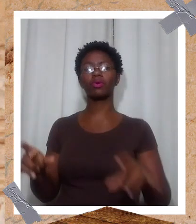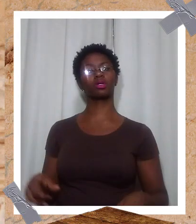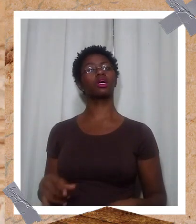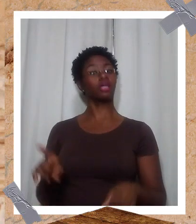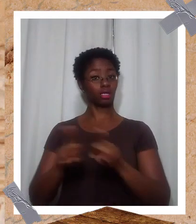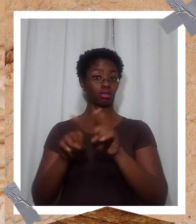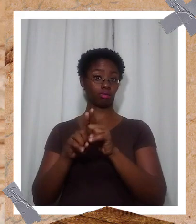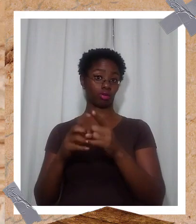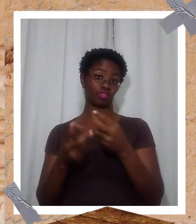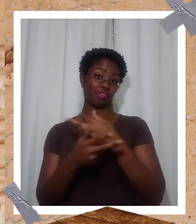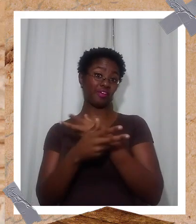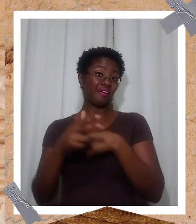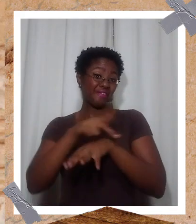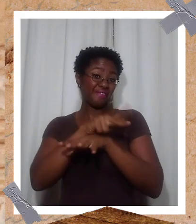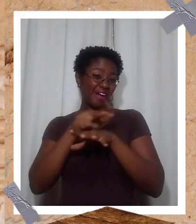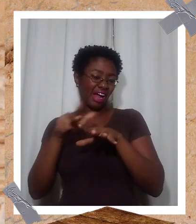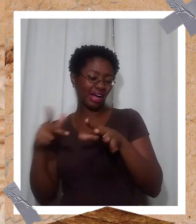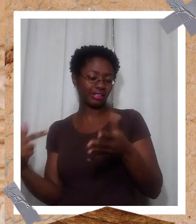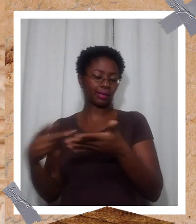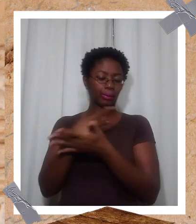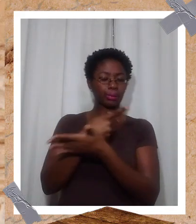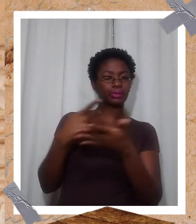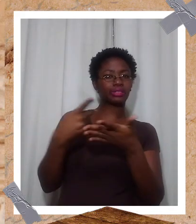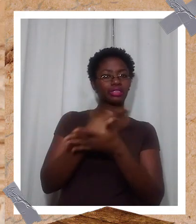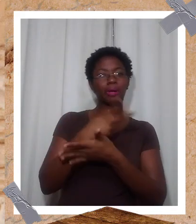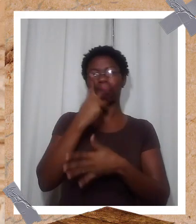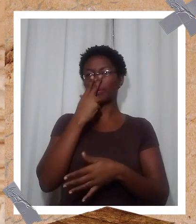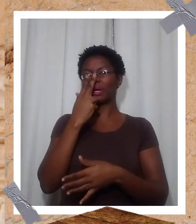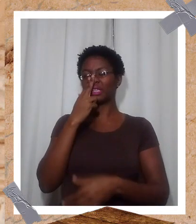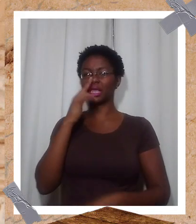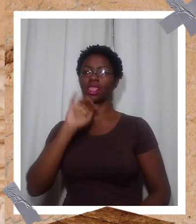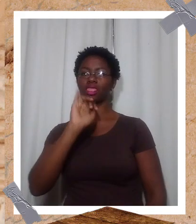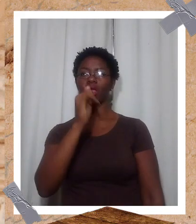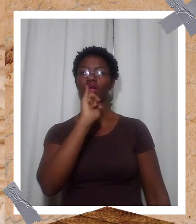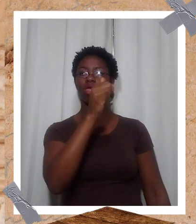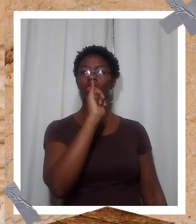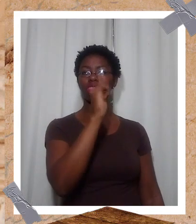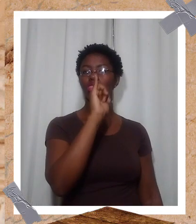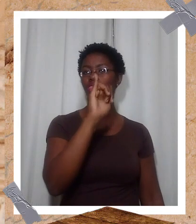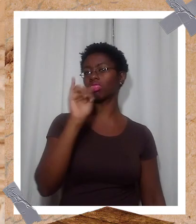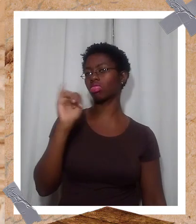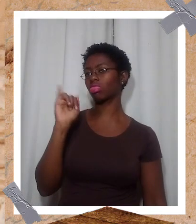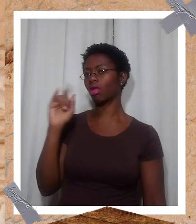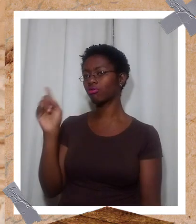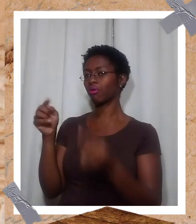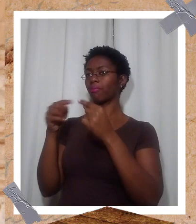acontecimentos e desacontecimentos, constrói suas narrativas de trajetórias de